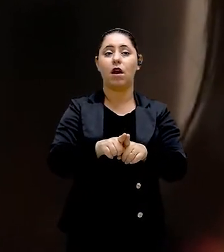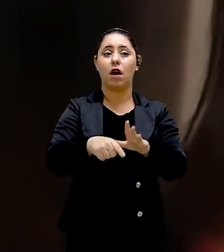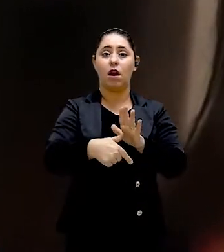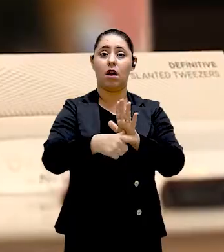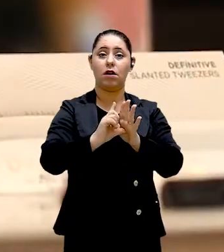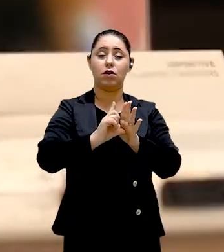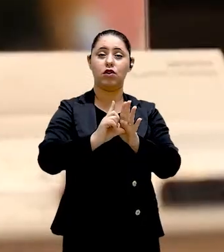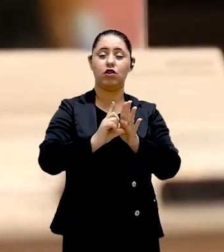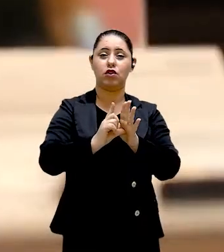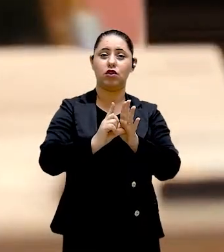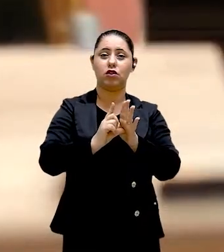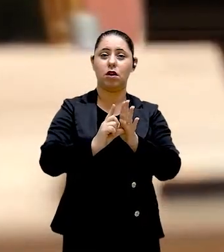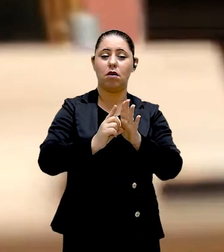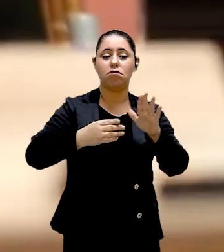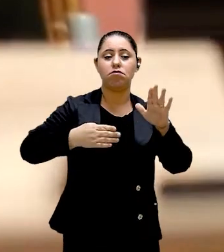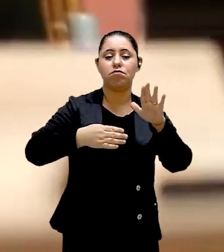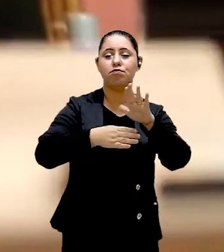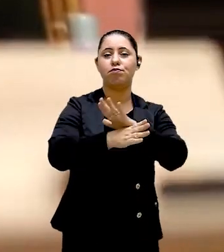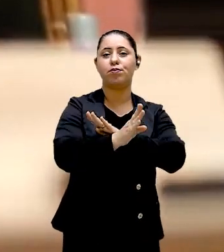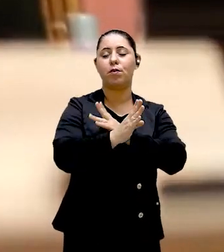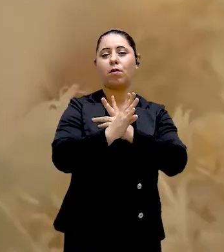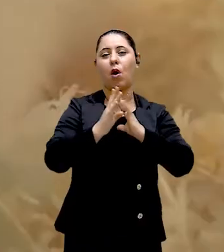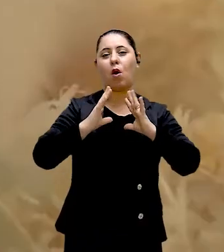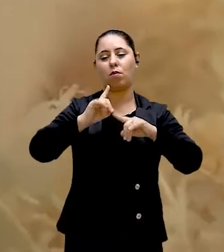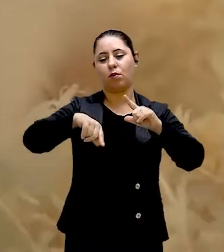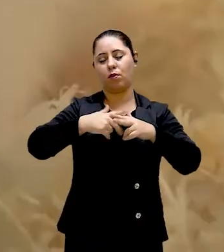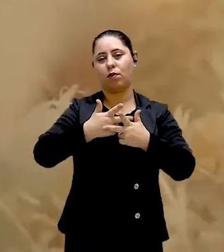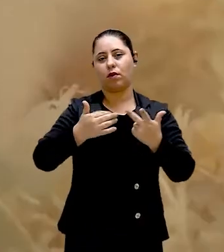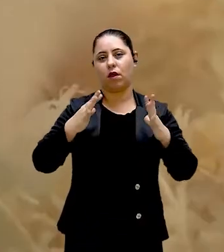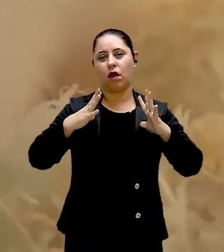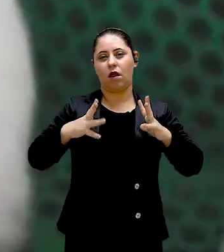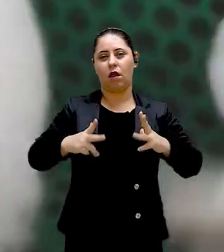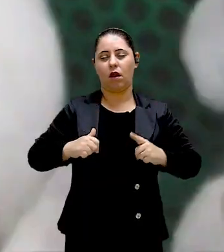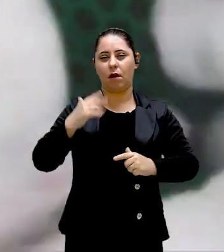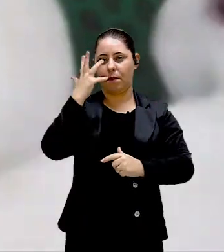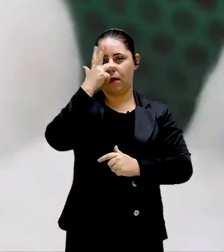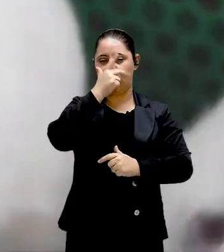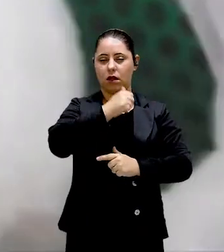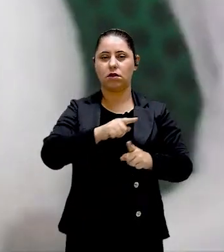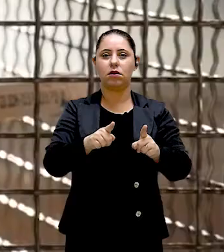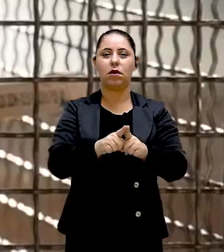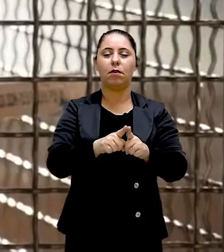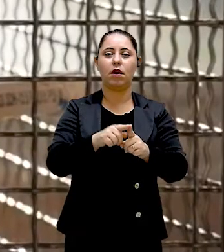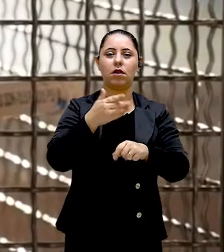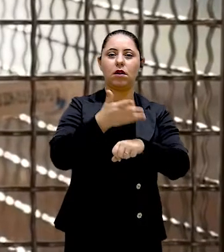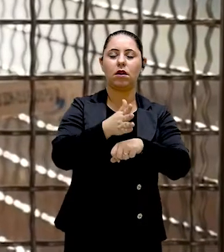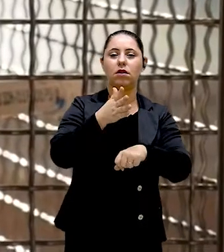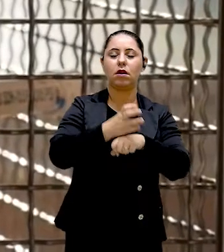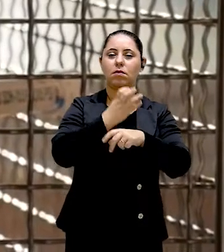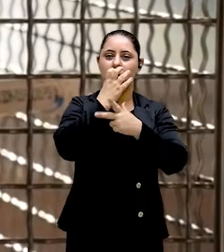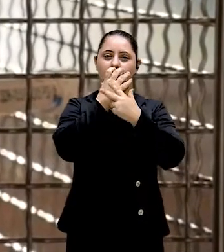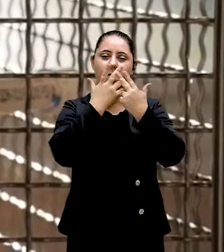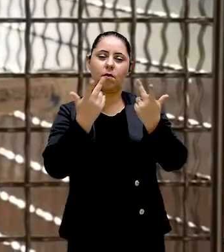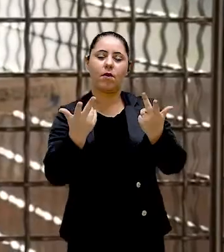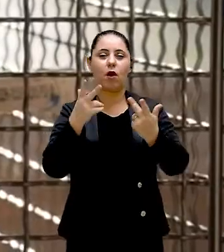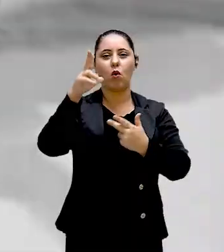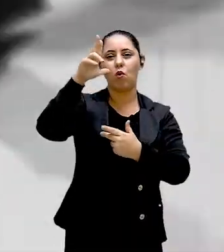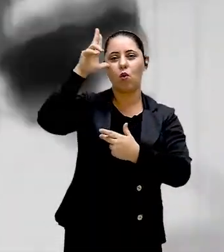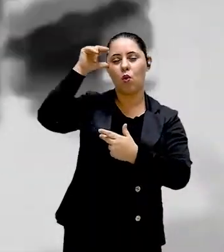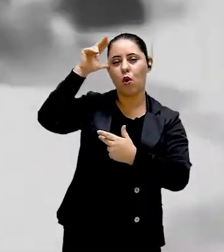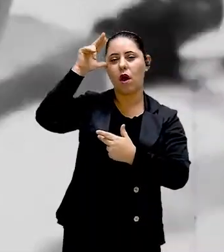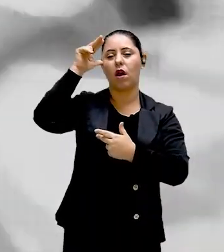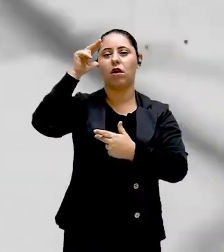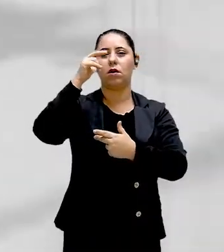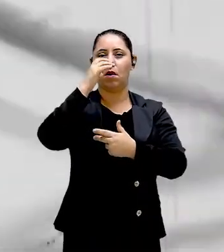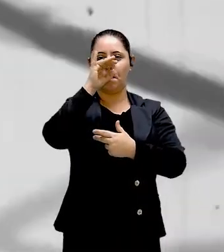muitos produtos de higiene e beleza são testados em animais: ratos, coelhos, macacos, porcos, entre